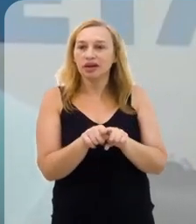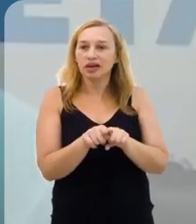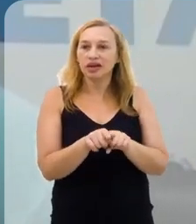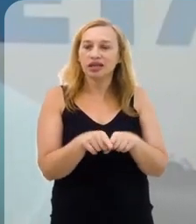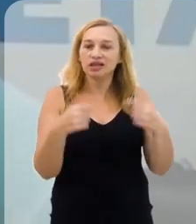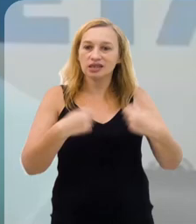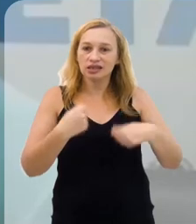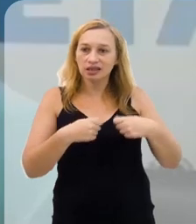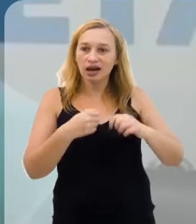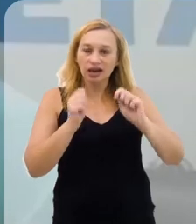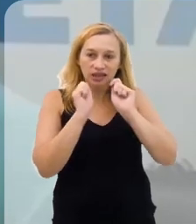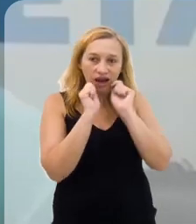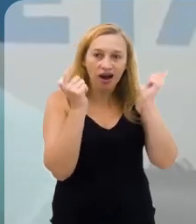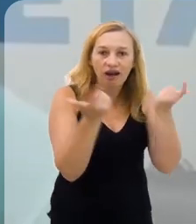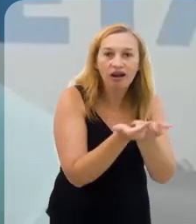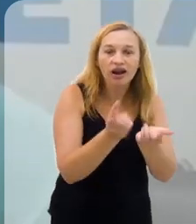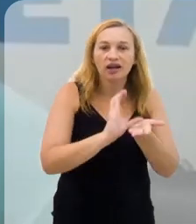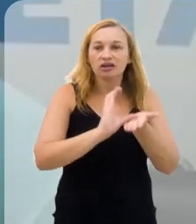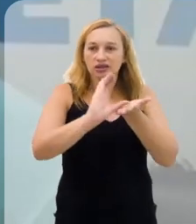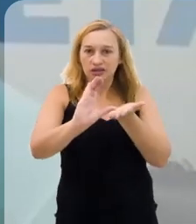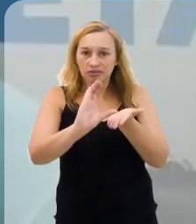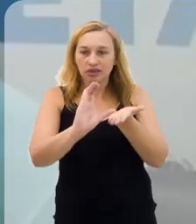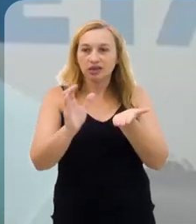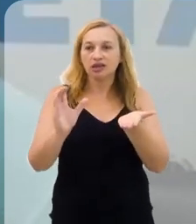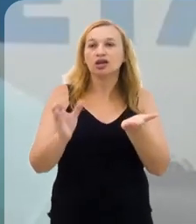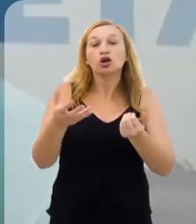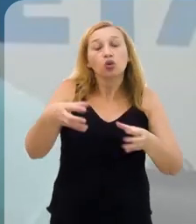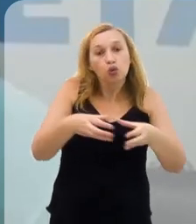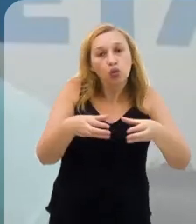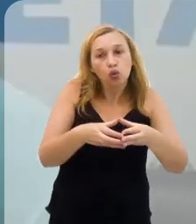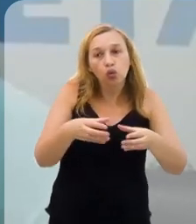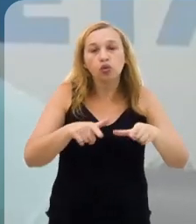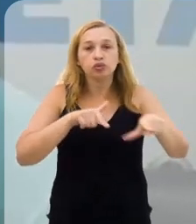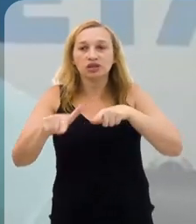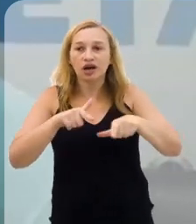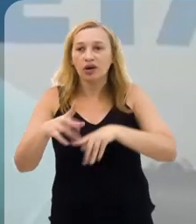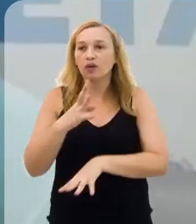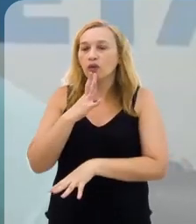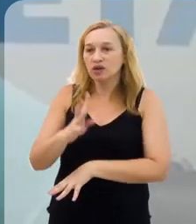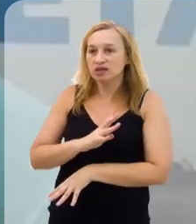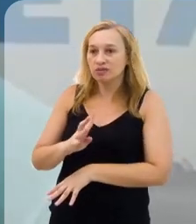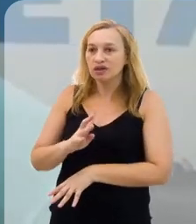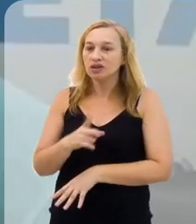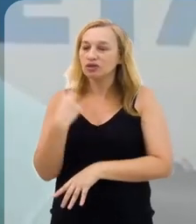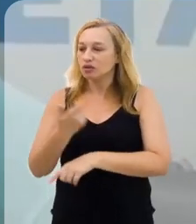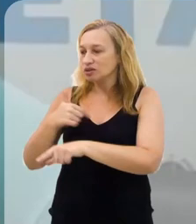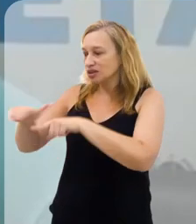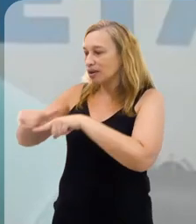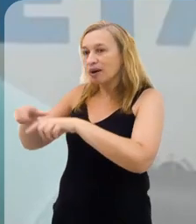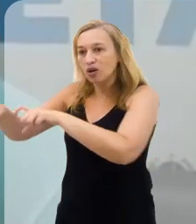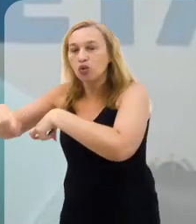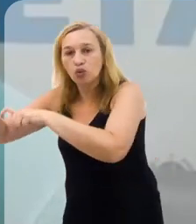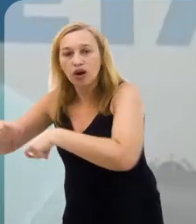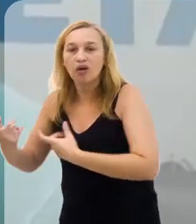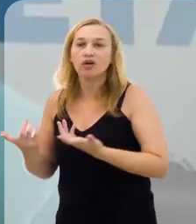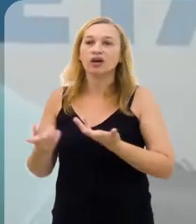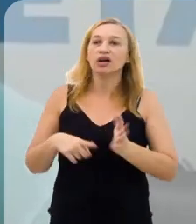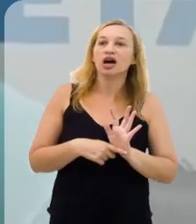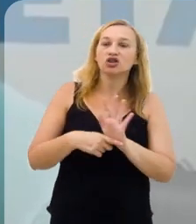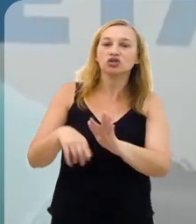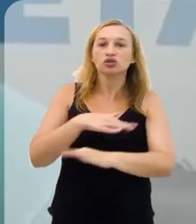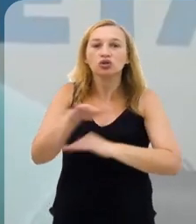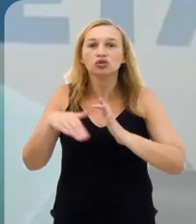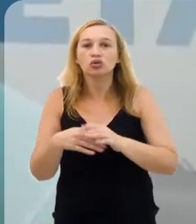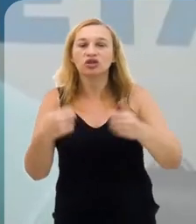atenta, e contamos com a LERJ enormemente na questão de orçamento, na questão de grupos de trabalho, de reconhecimento